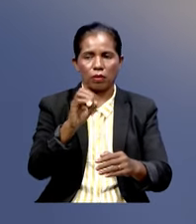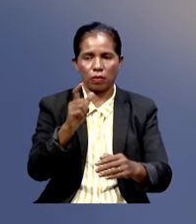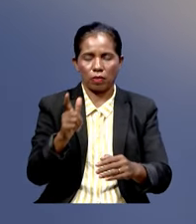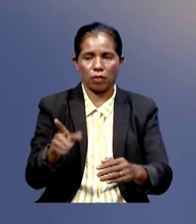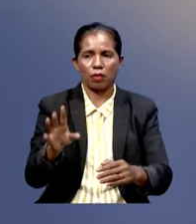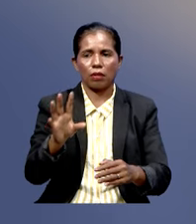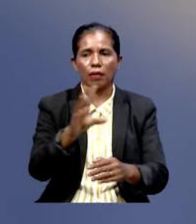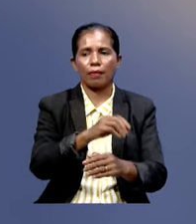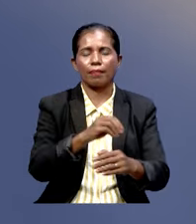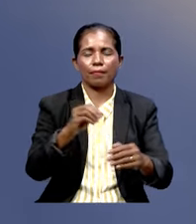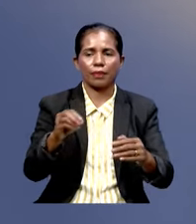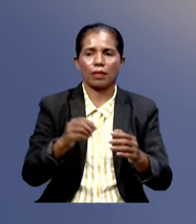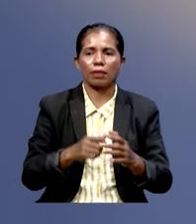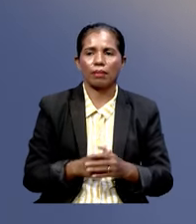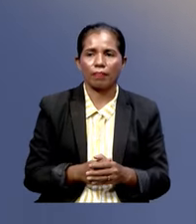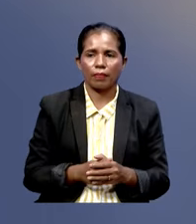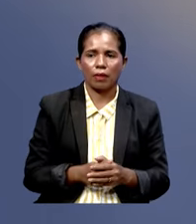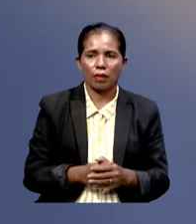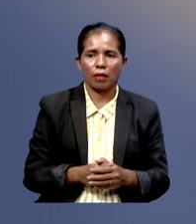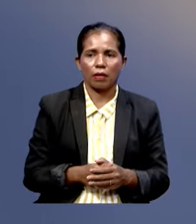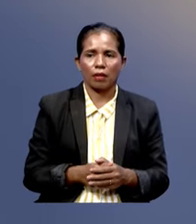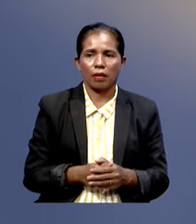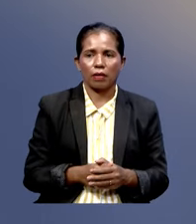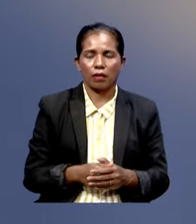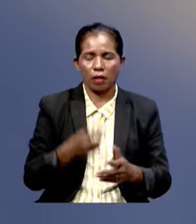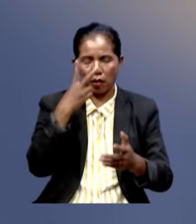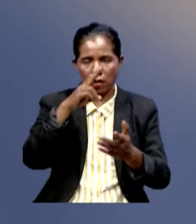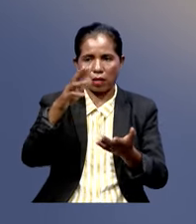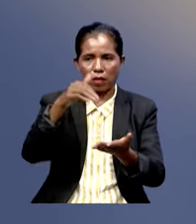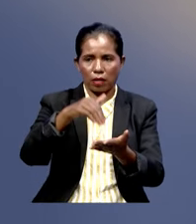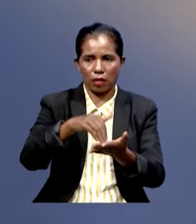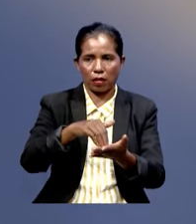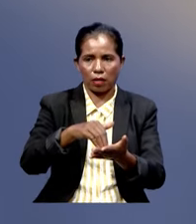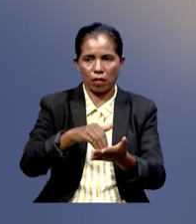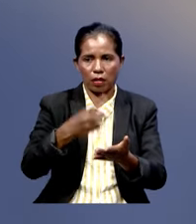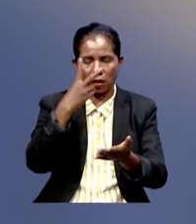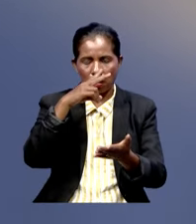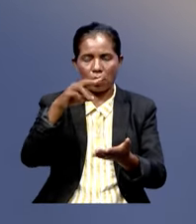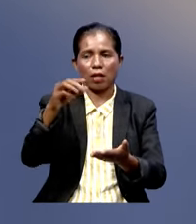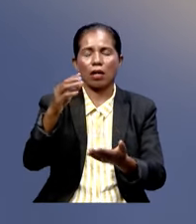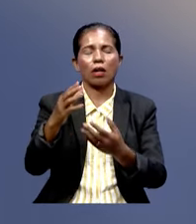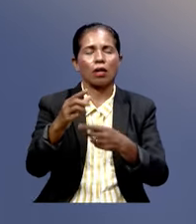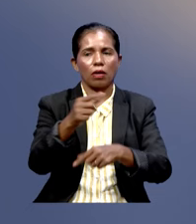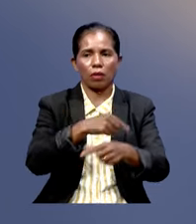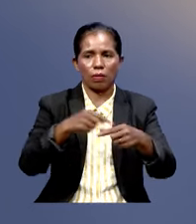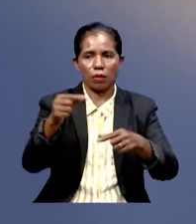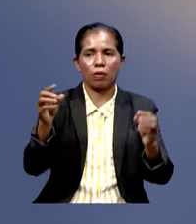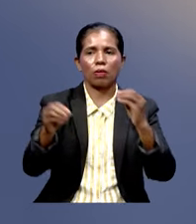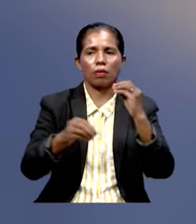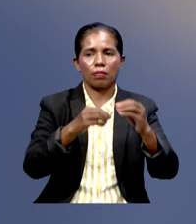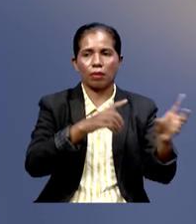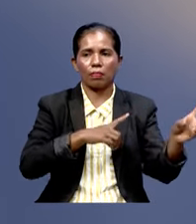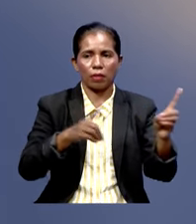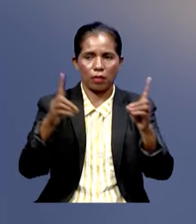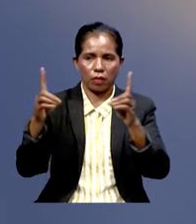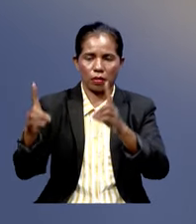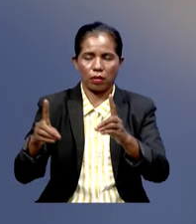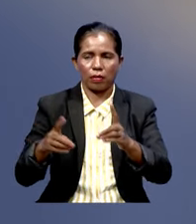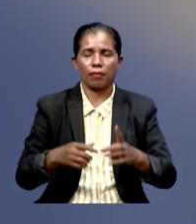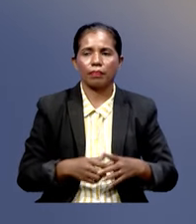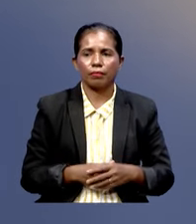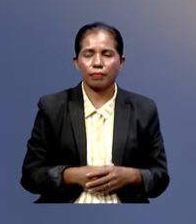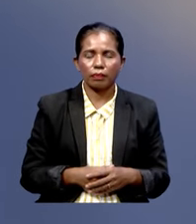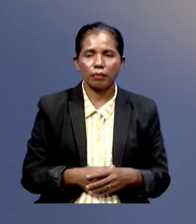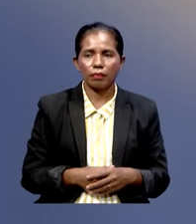da COP28, maka revisão ka avaliação global quando a implementação se acordo Paris Ninha.